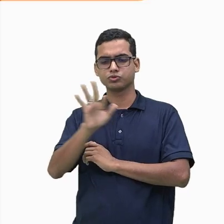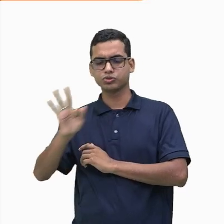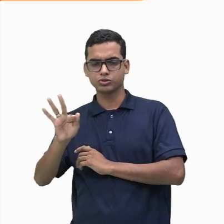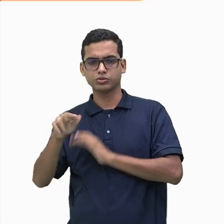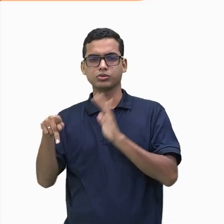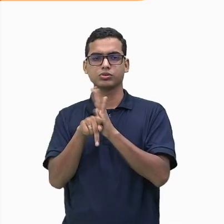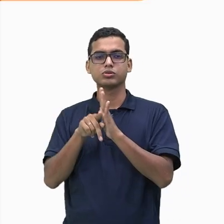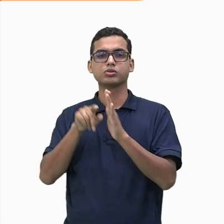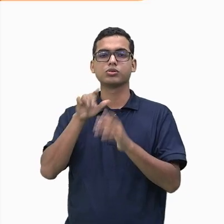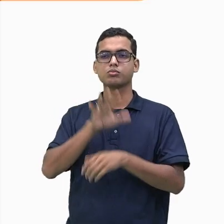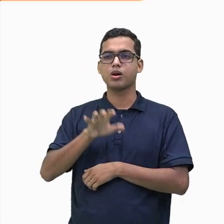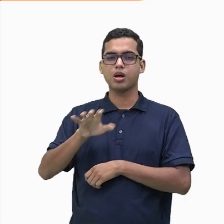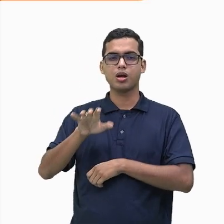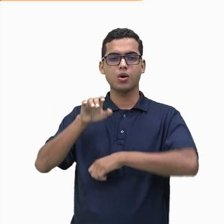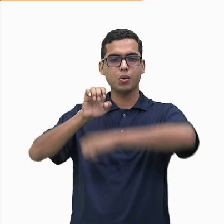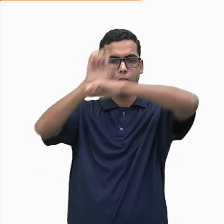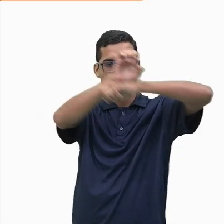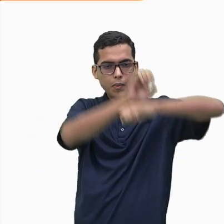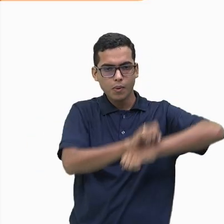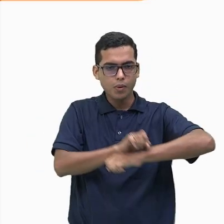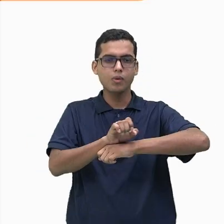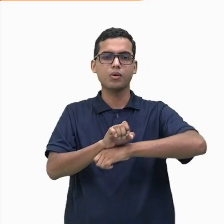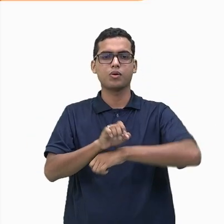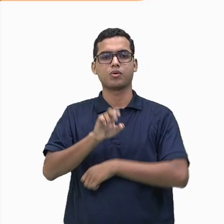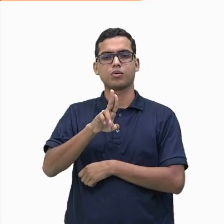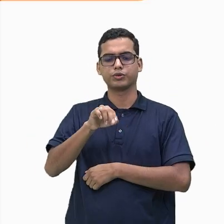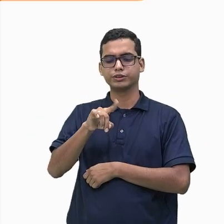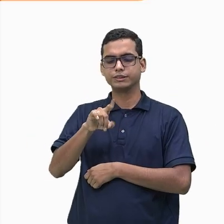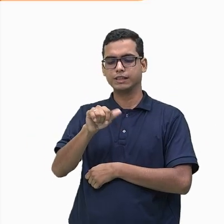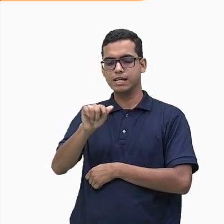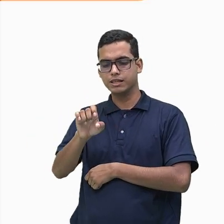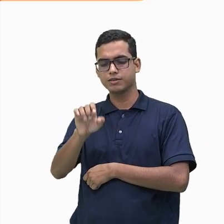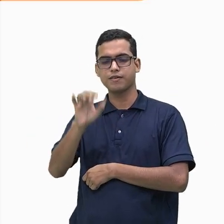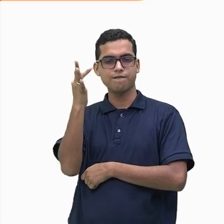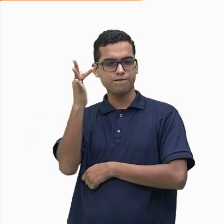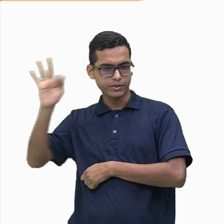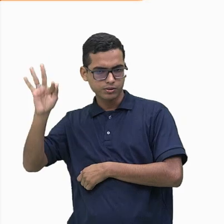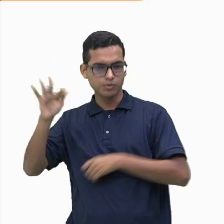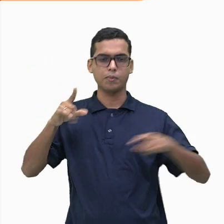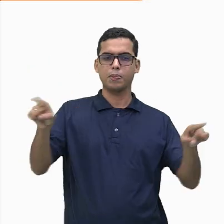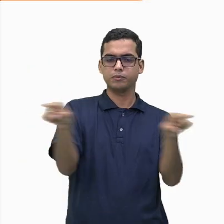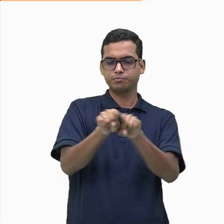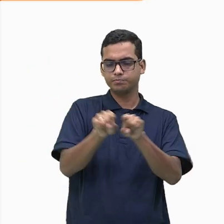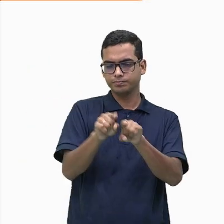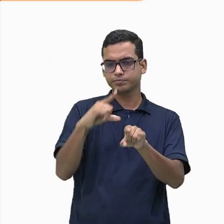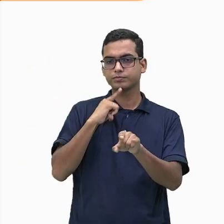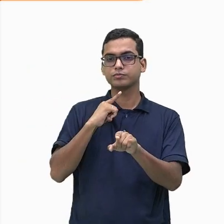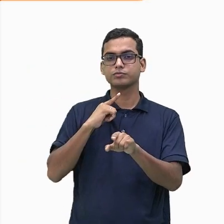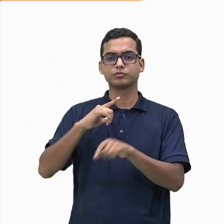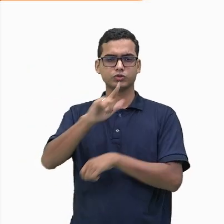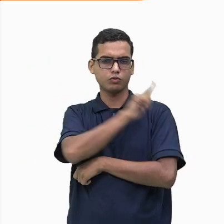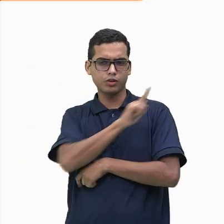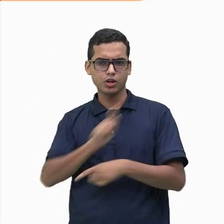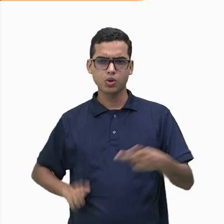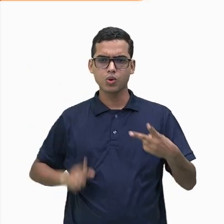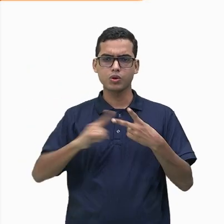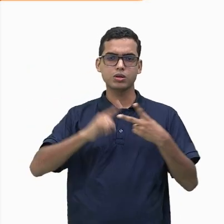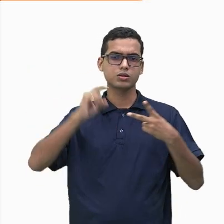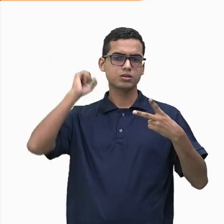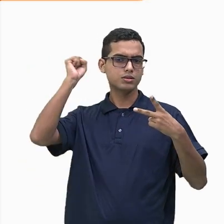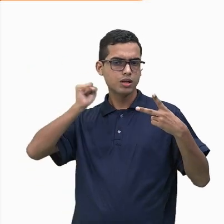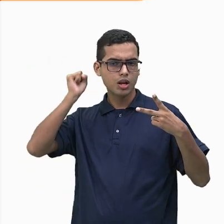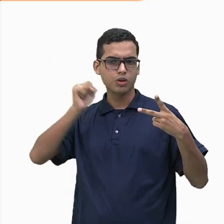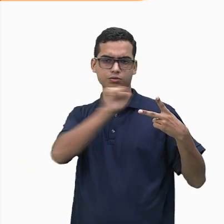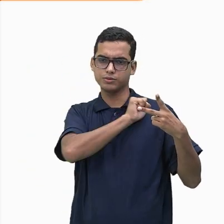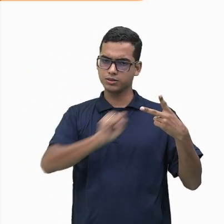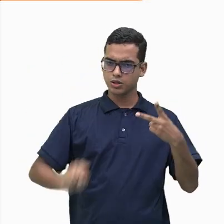um governador, né? Pode ter ali, dependendo da quantidade de habitantes, diferentes senadores, né? Um número de